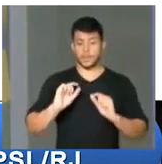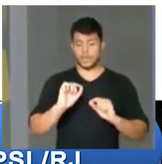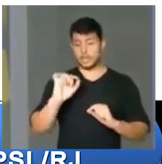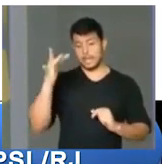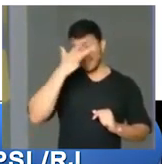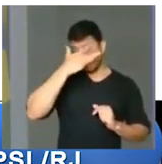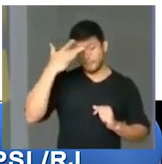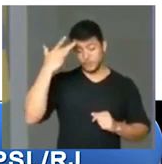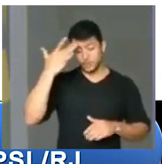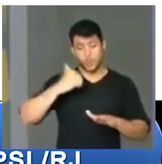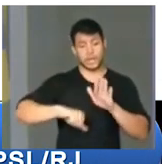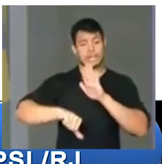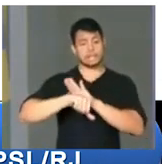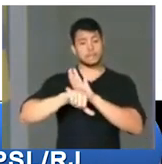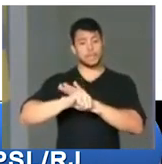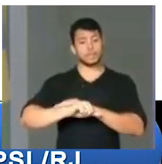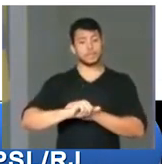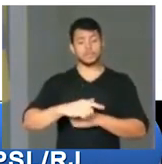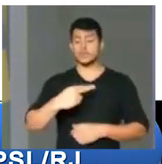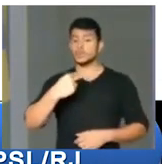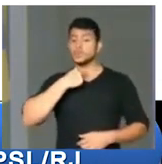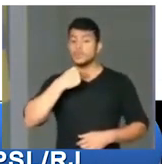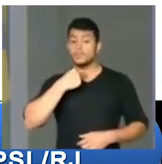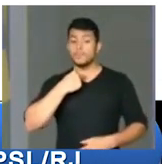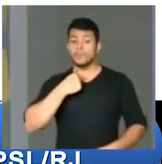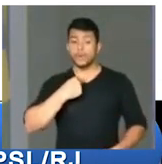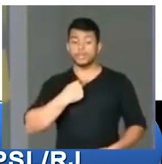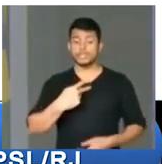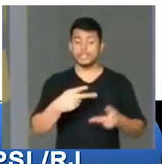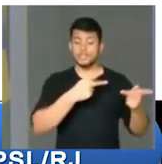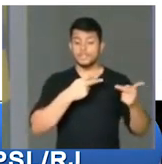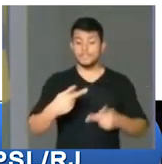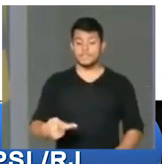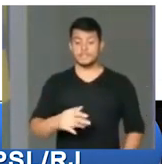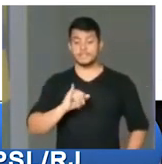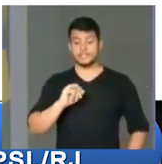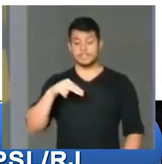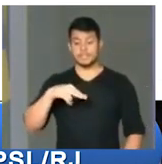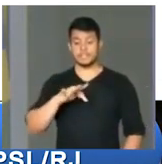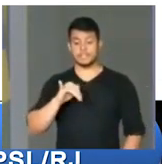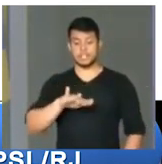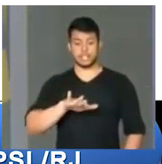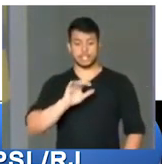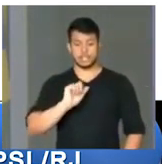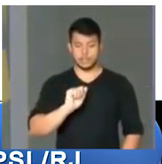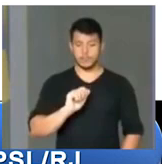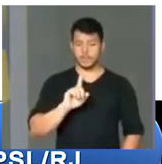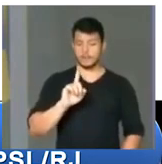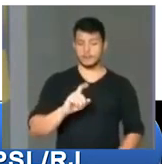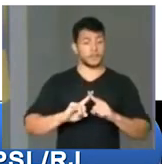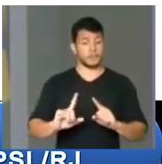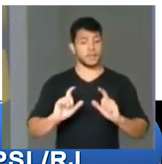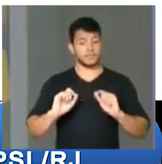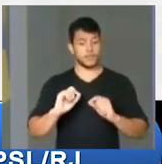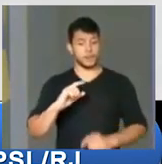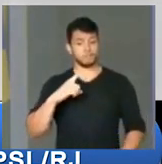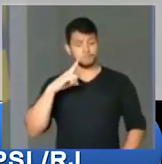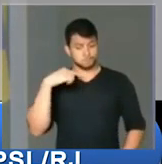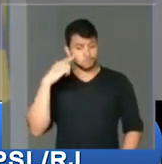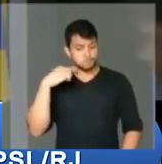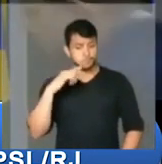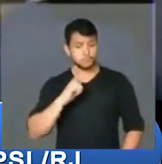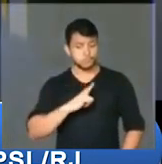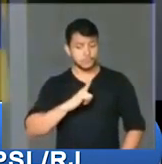que acontece nessas visitas íntimas. E eles demonstraram terem sim ligações com o PCC. Como eu